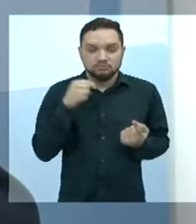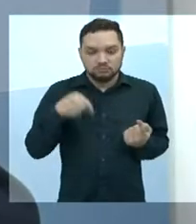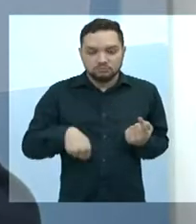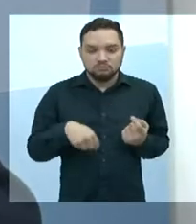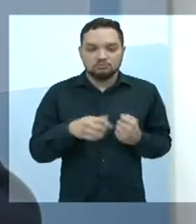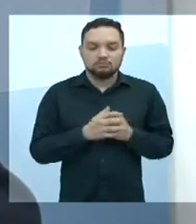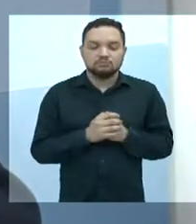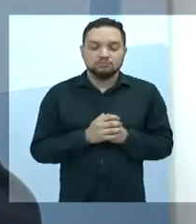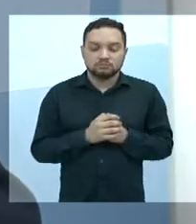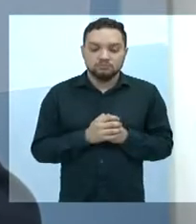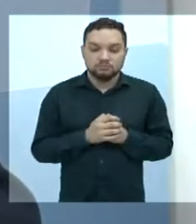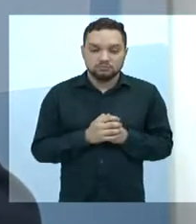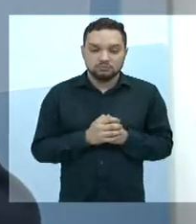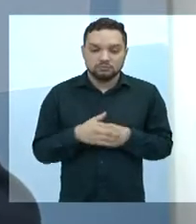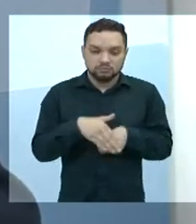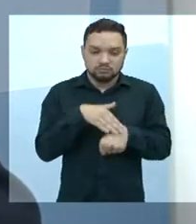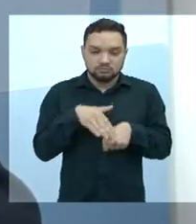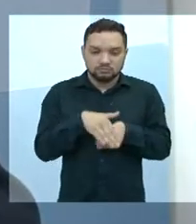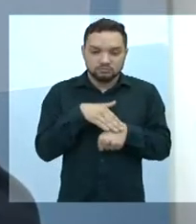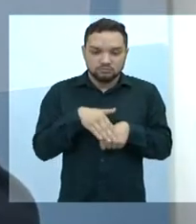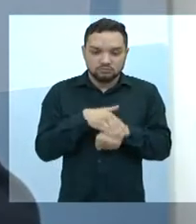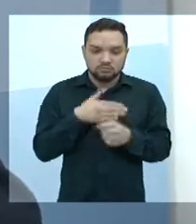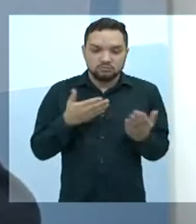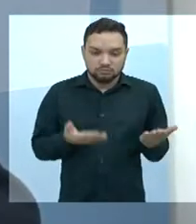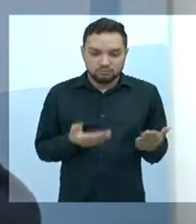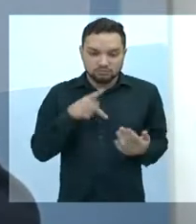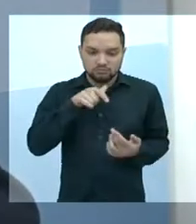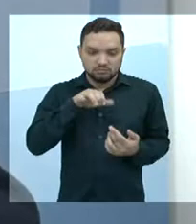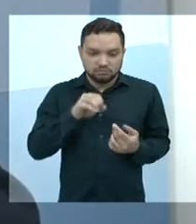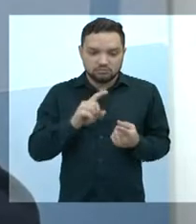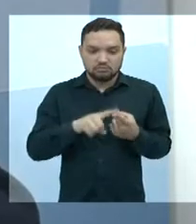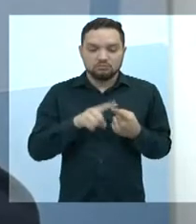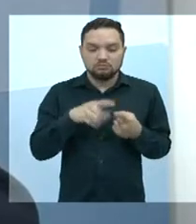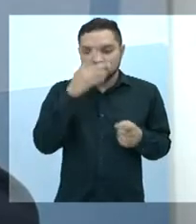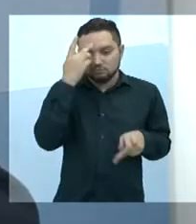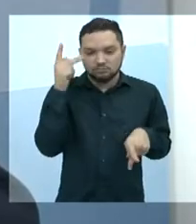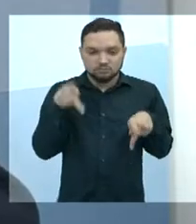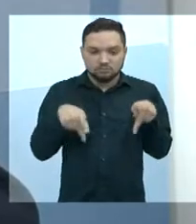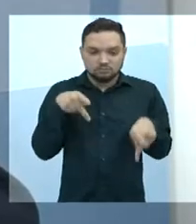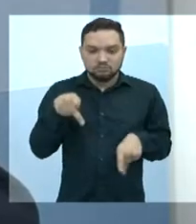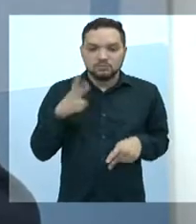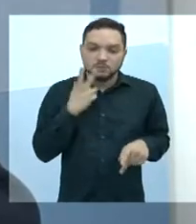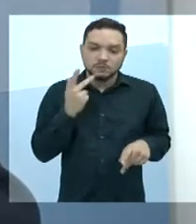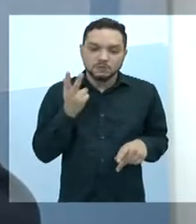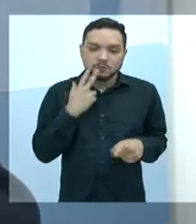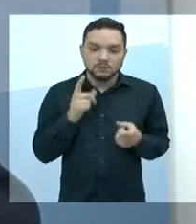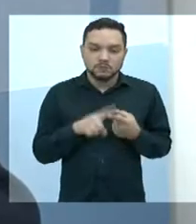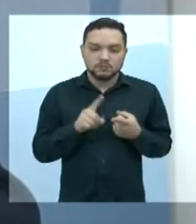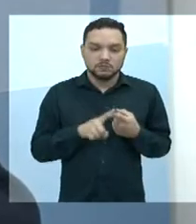momento, né? Conversando com o Paulo, com a população de Fortaleza, com os amigos